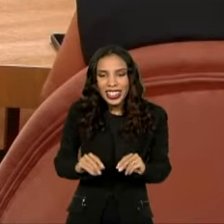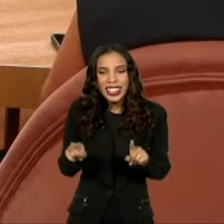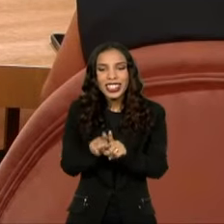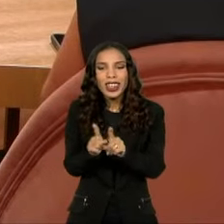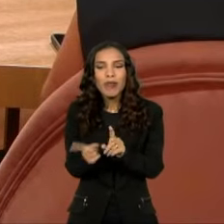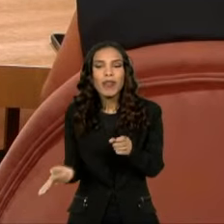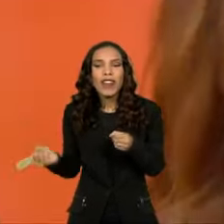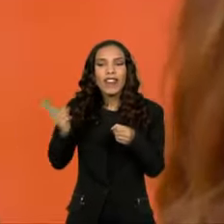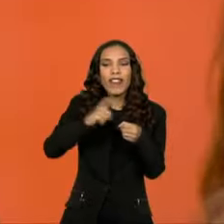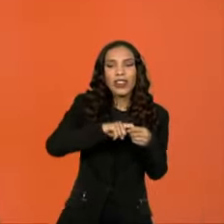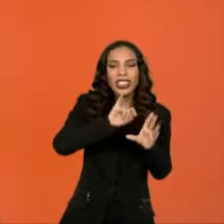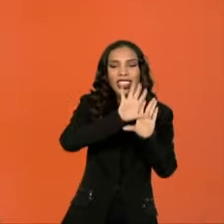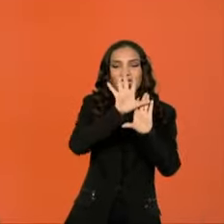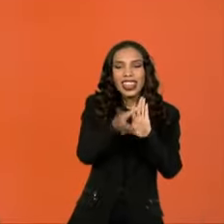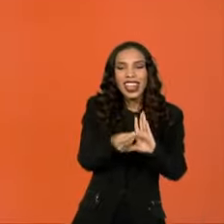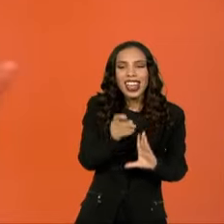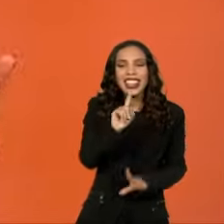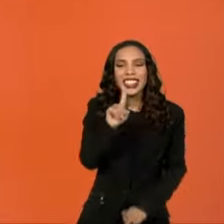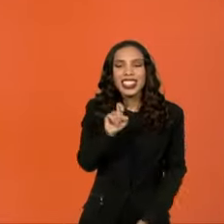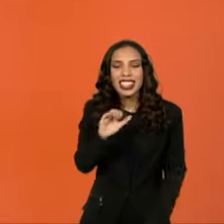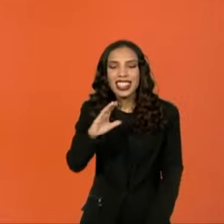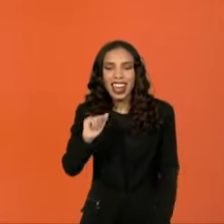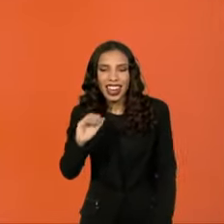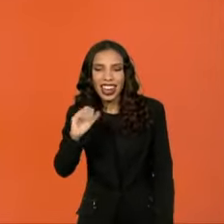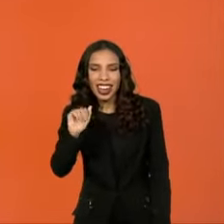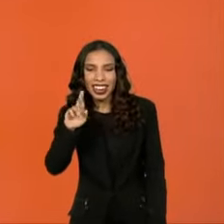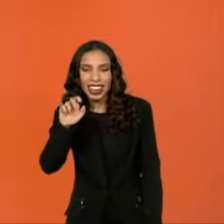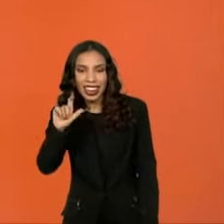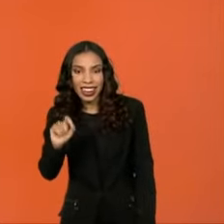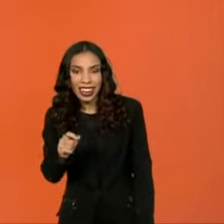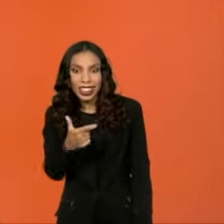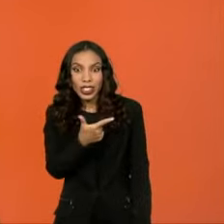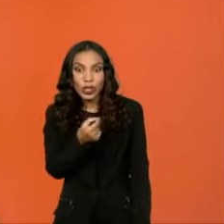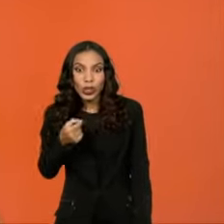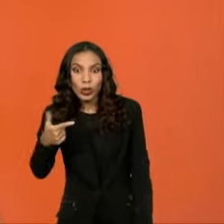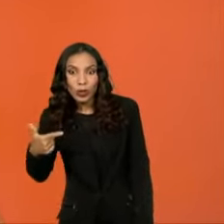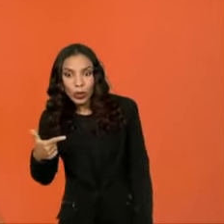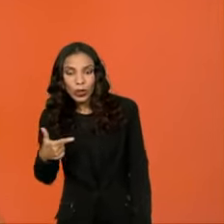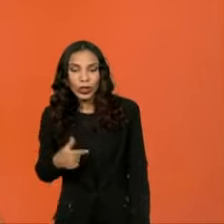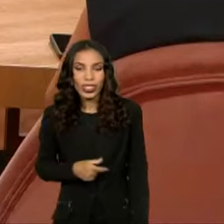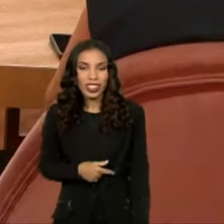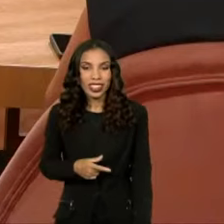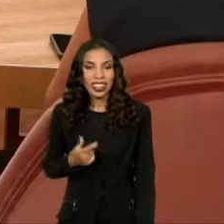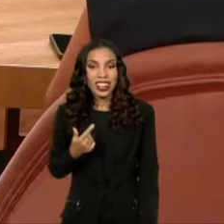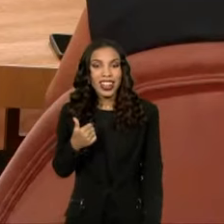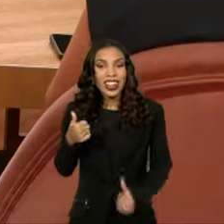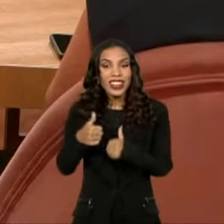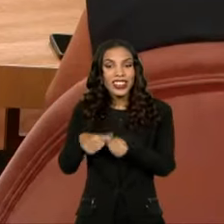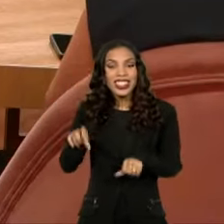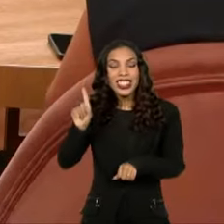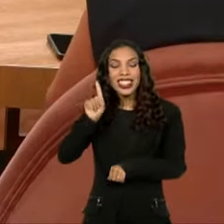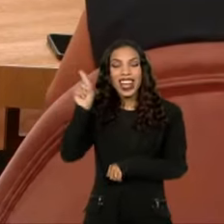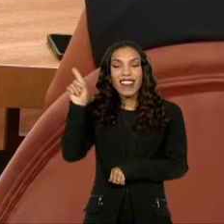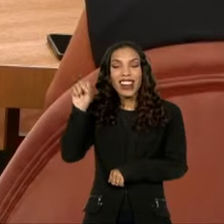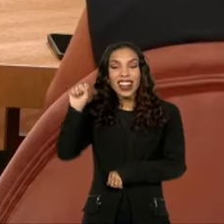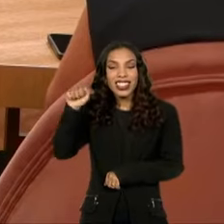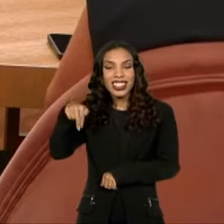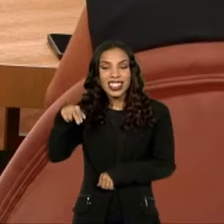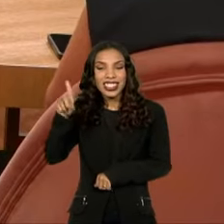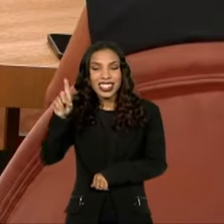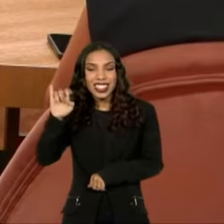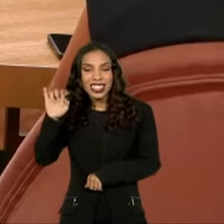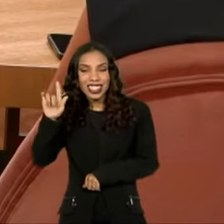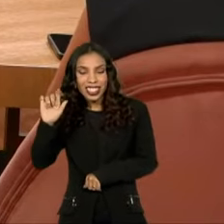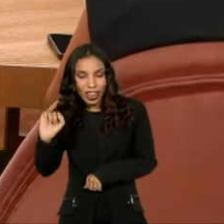Camargo. Ai, que barato! Véspera da final de 2002. Meio Carmen Sandiego, né? Onde está a Fátima Bernardes? Tipo, Miriam